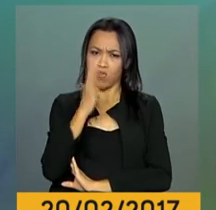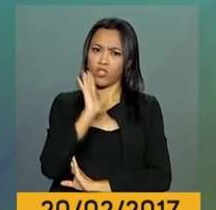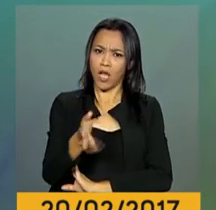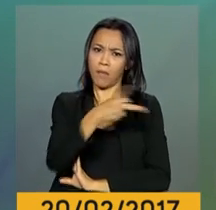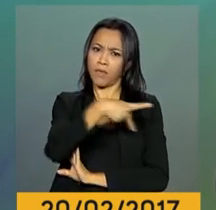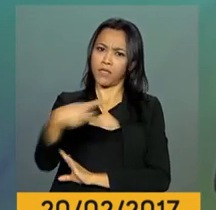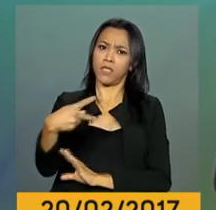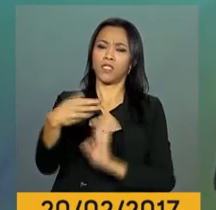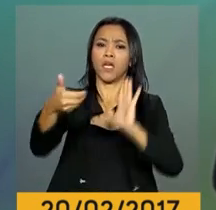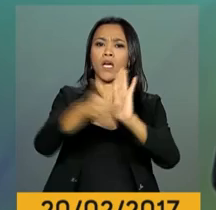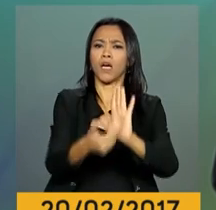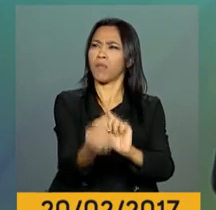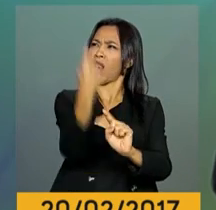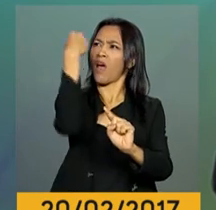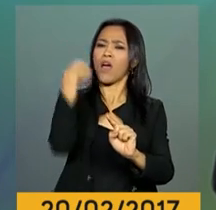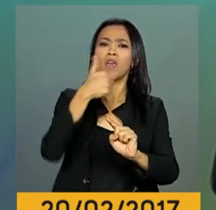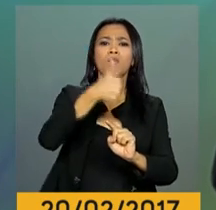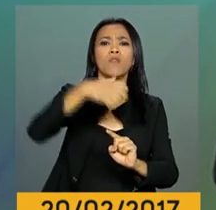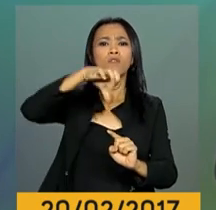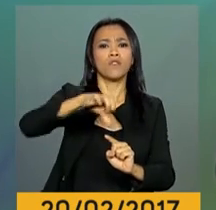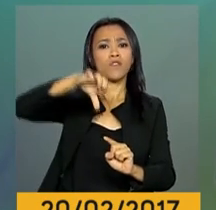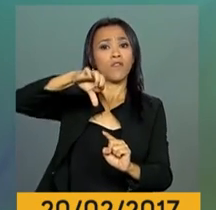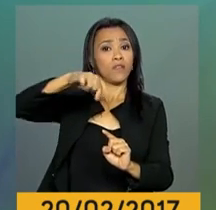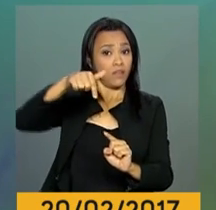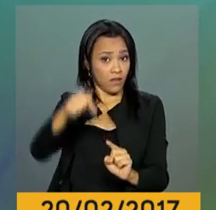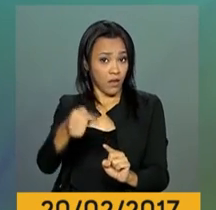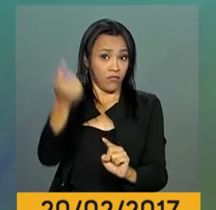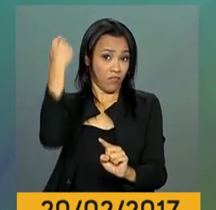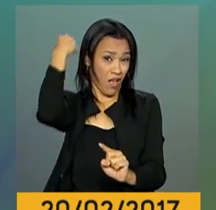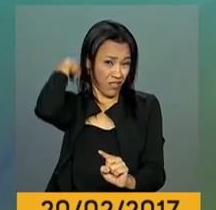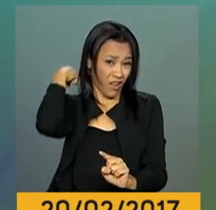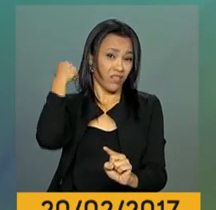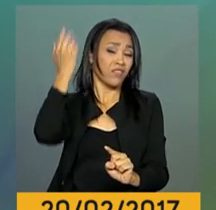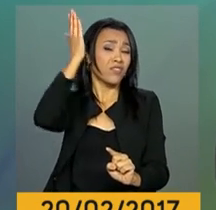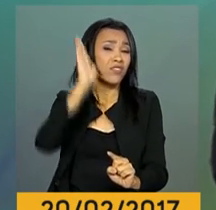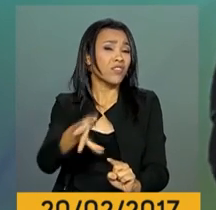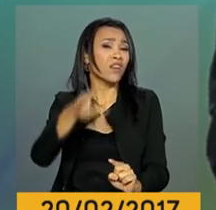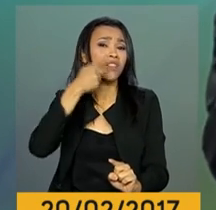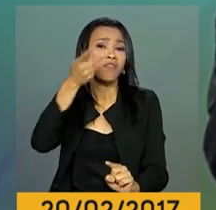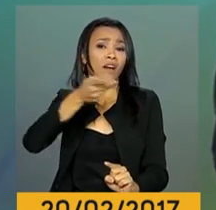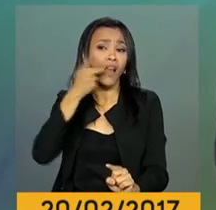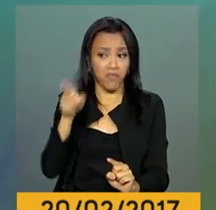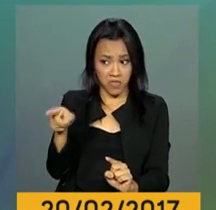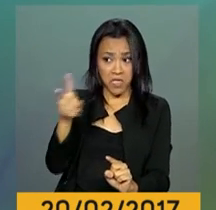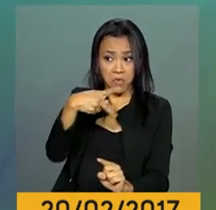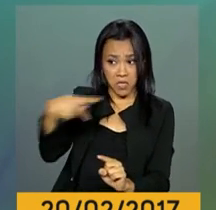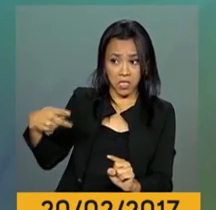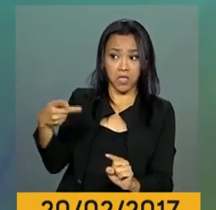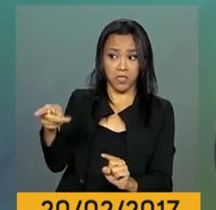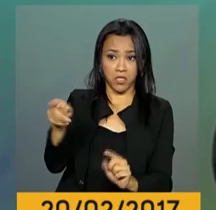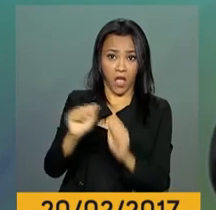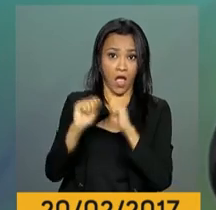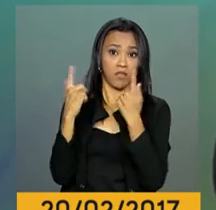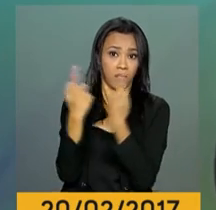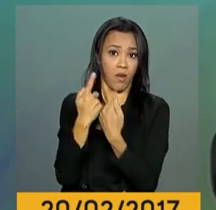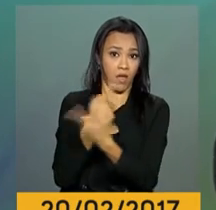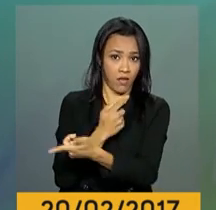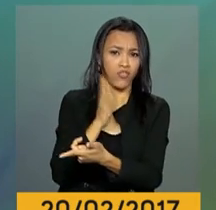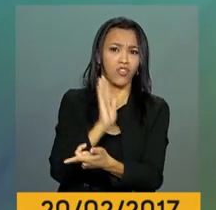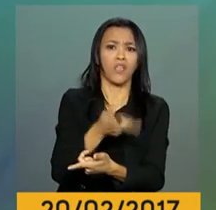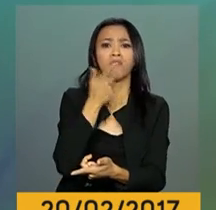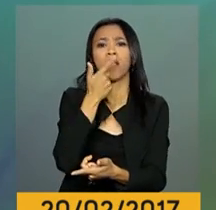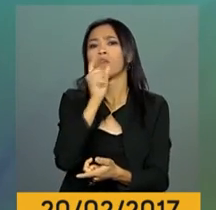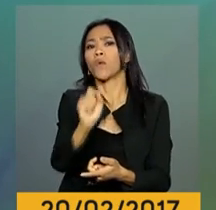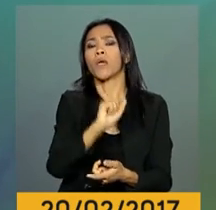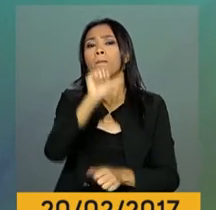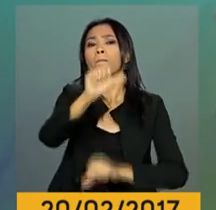em 1997, pela primeira vez. Já se falava, Capês, você que é presidente da Assembleia, já se falava em